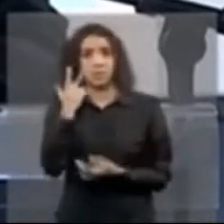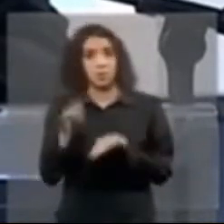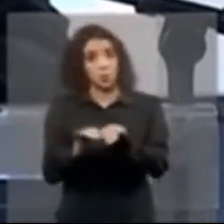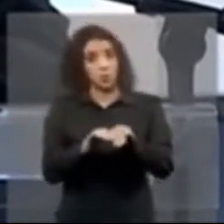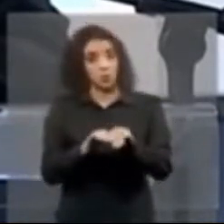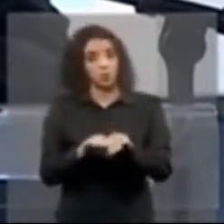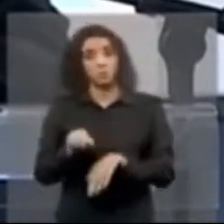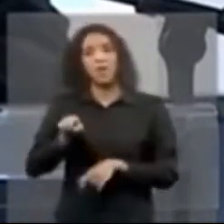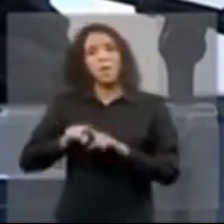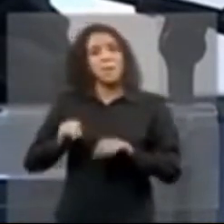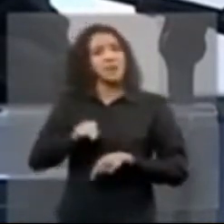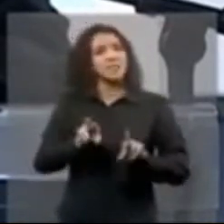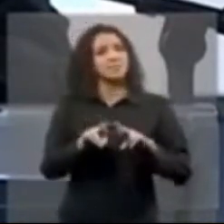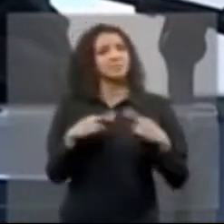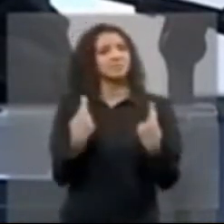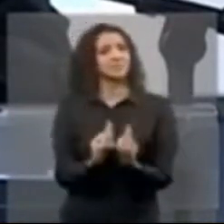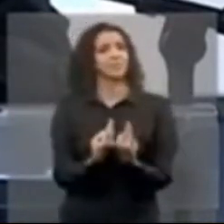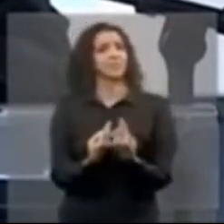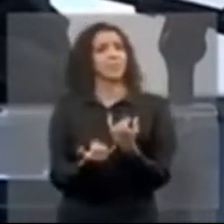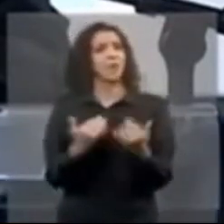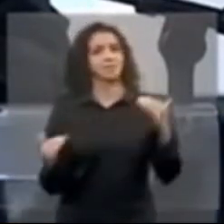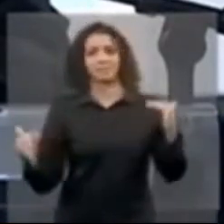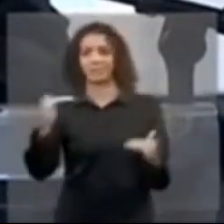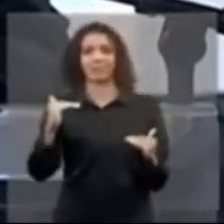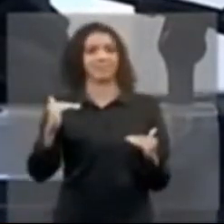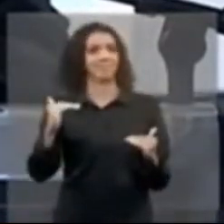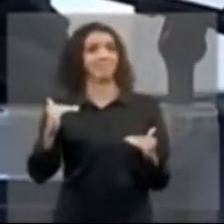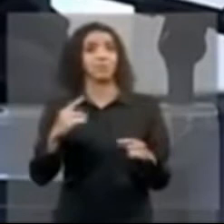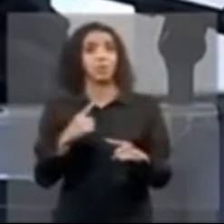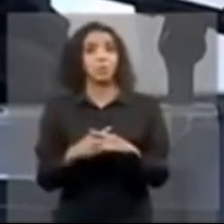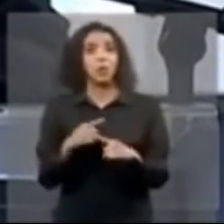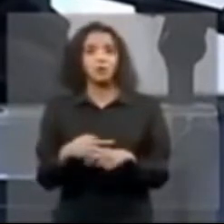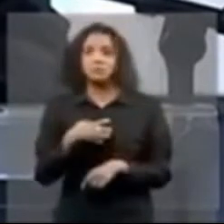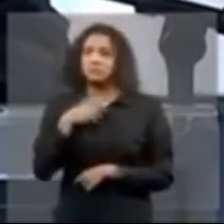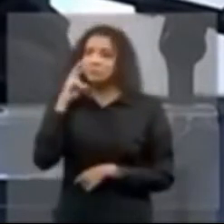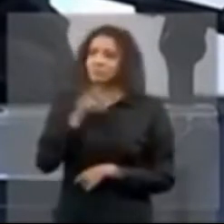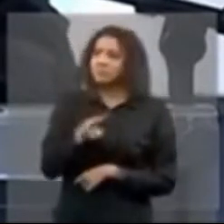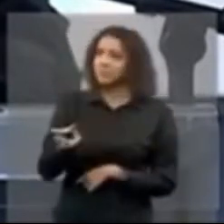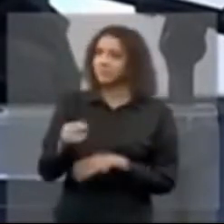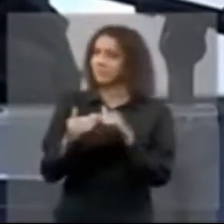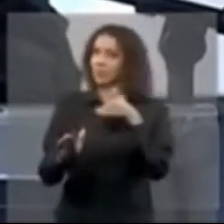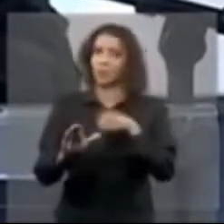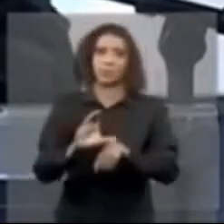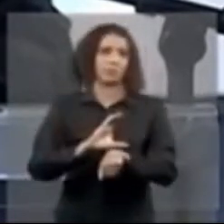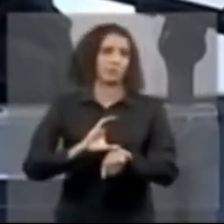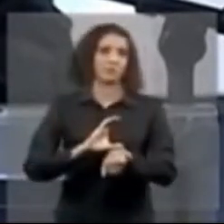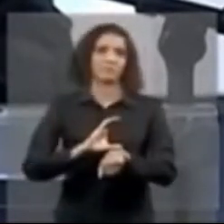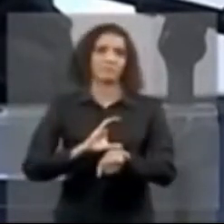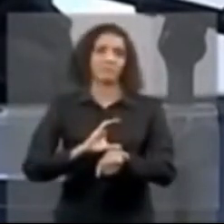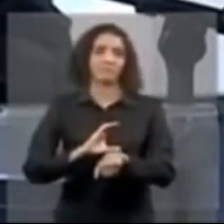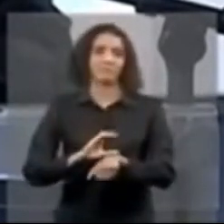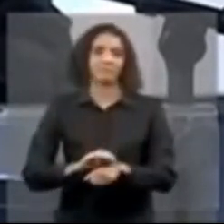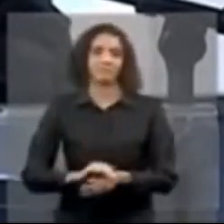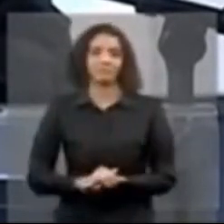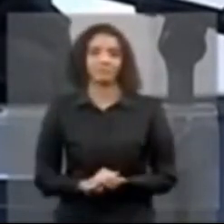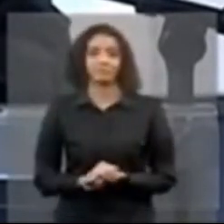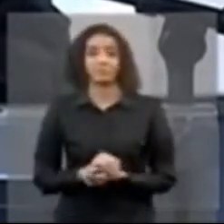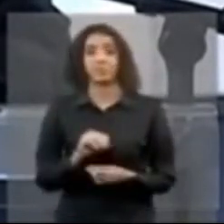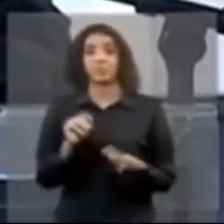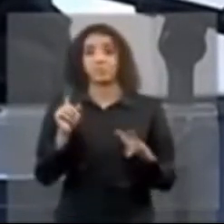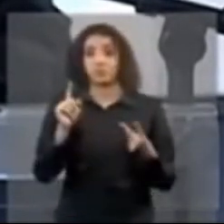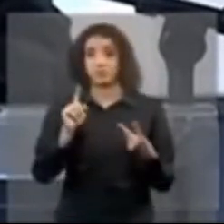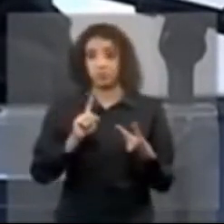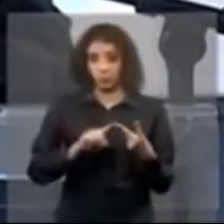é parcial. A própria maneira pela qual está sendo conduzida viola a Constituição. Segunda